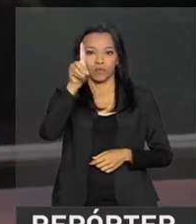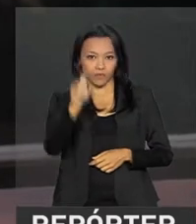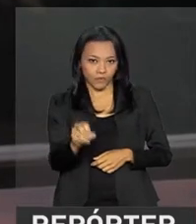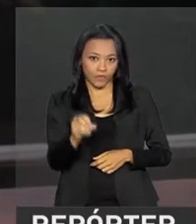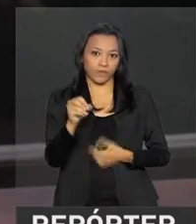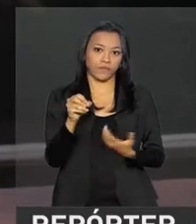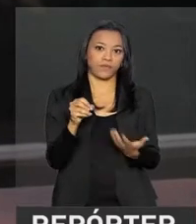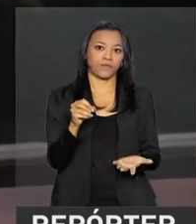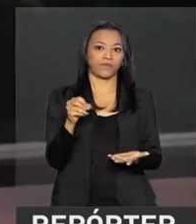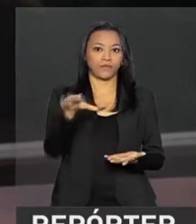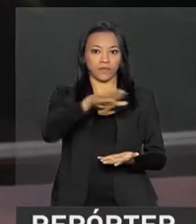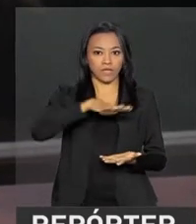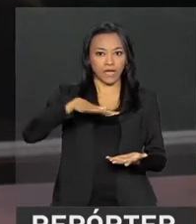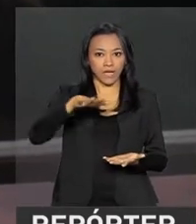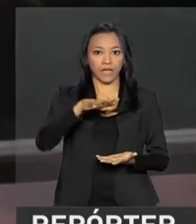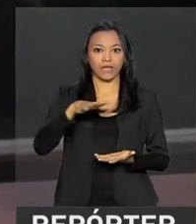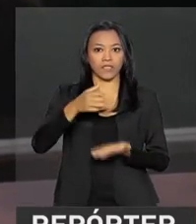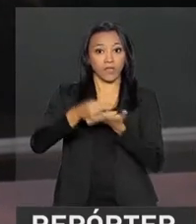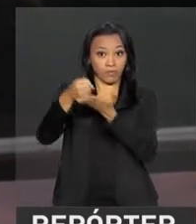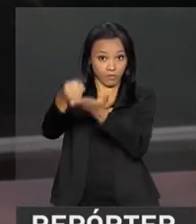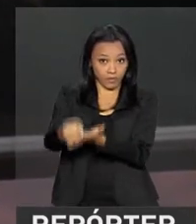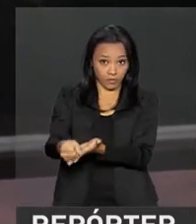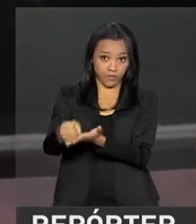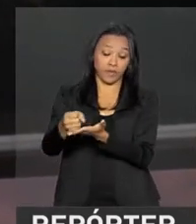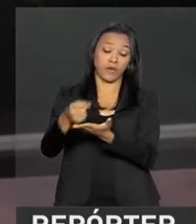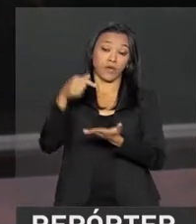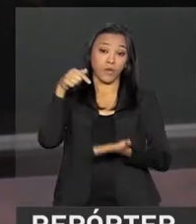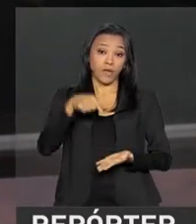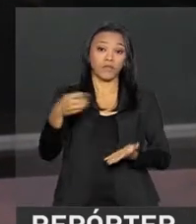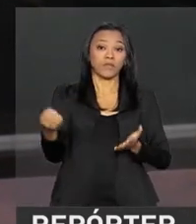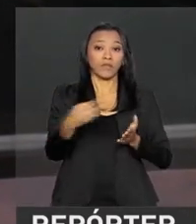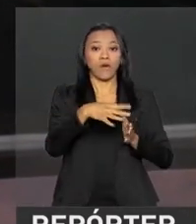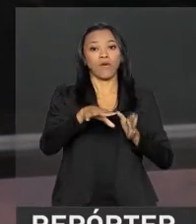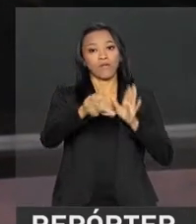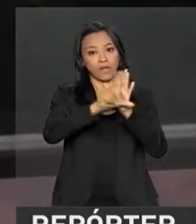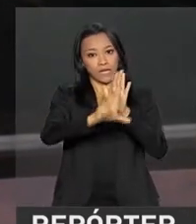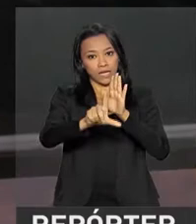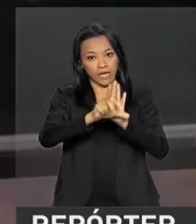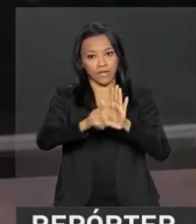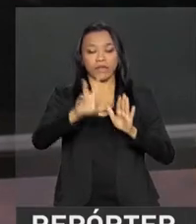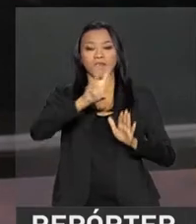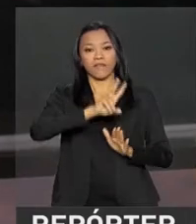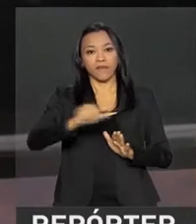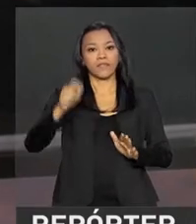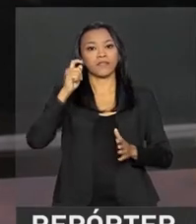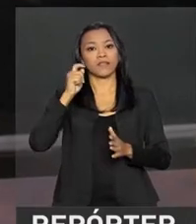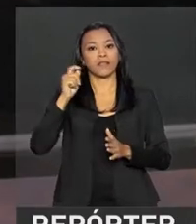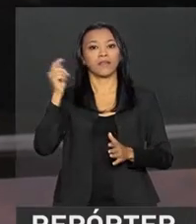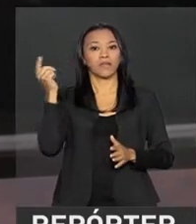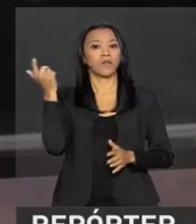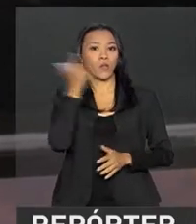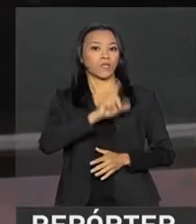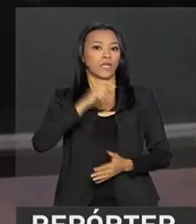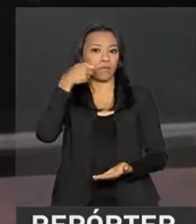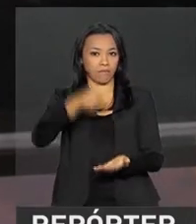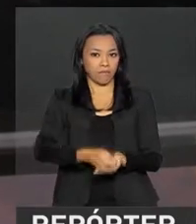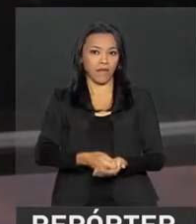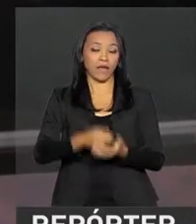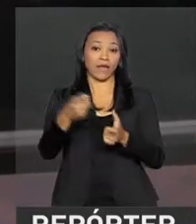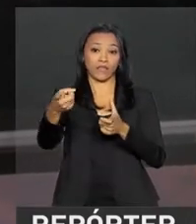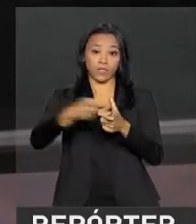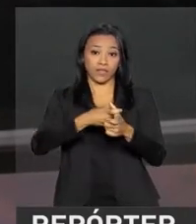o chamado funrural com essa nova lei vai ser possível a quitação dos débitos até 30 de agosto